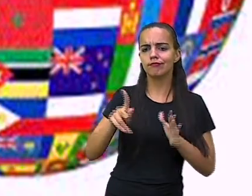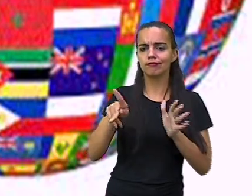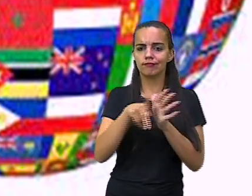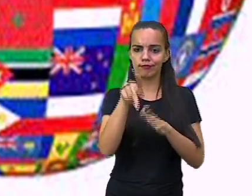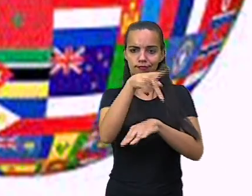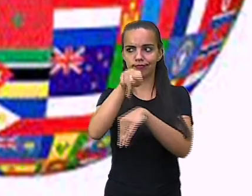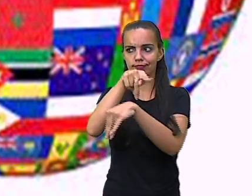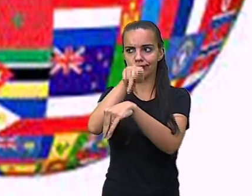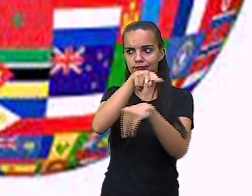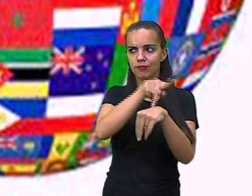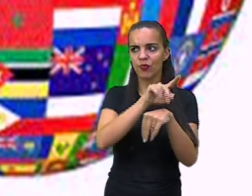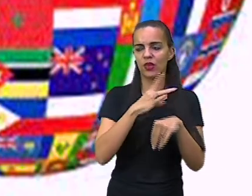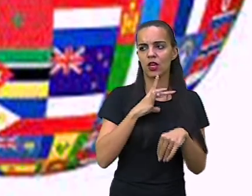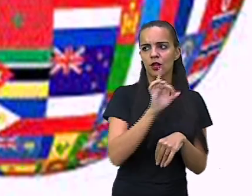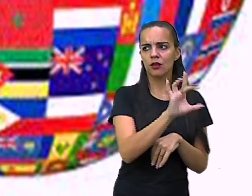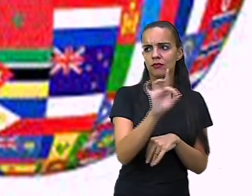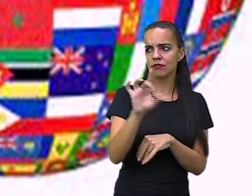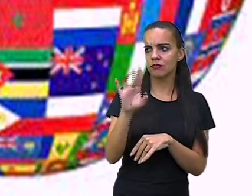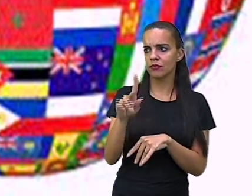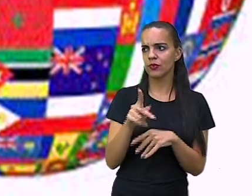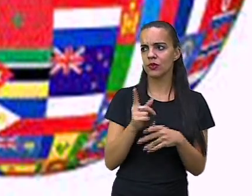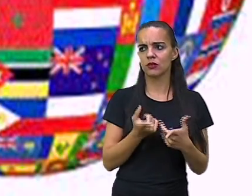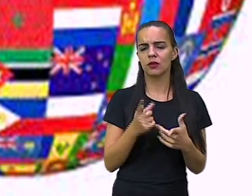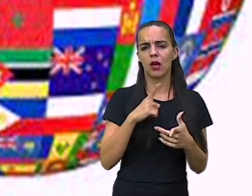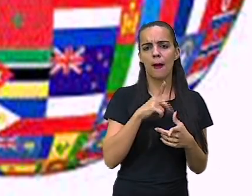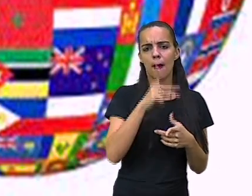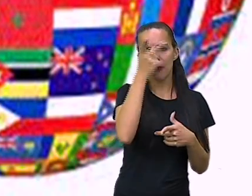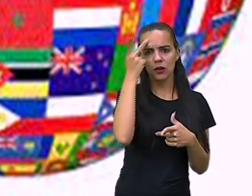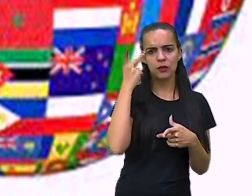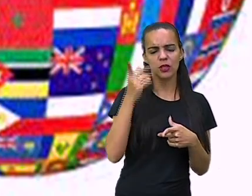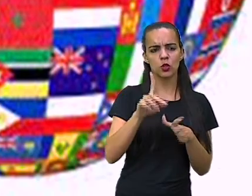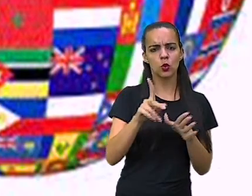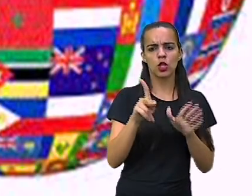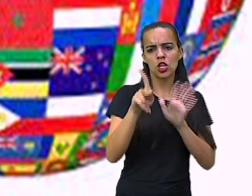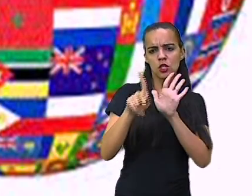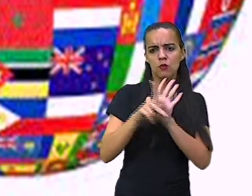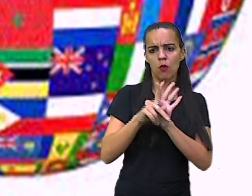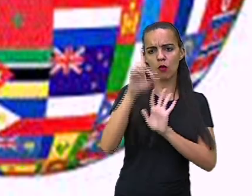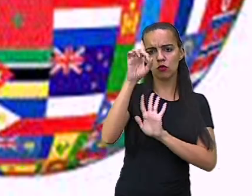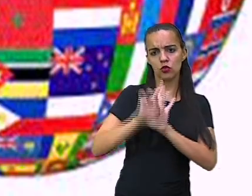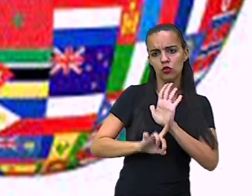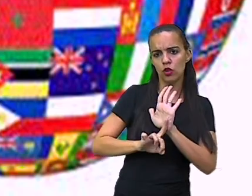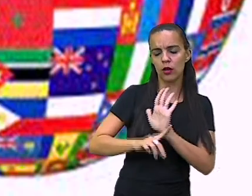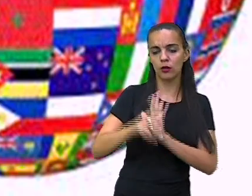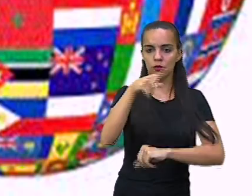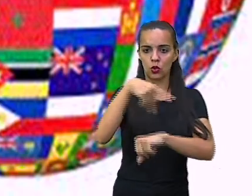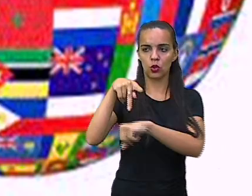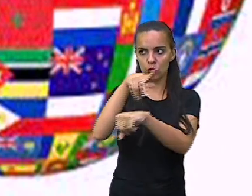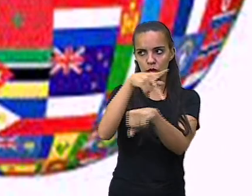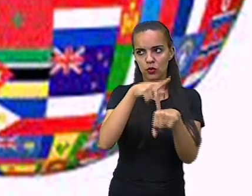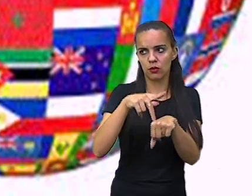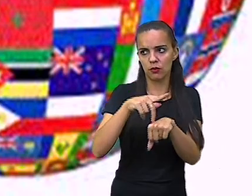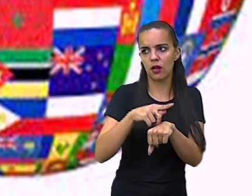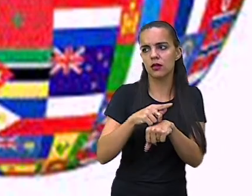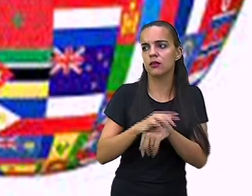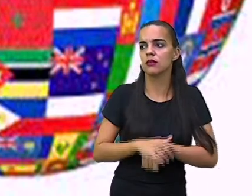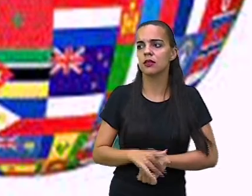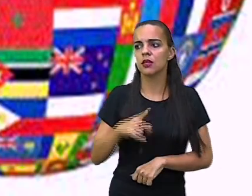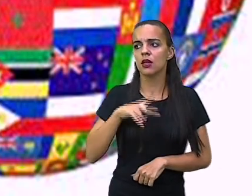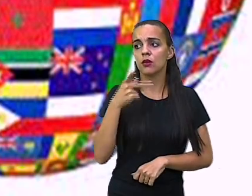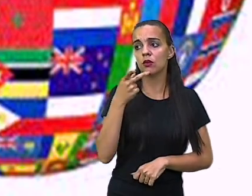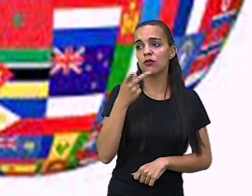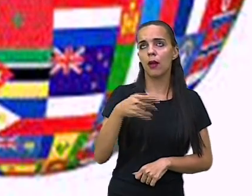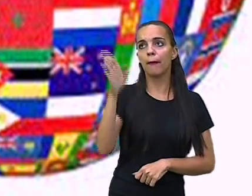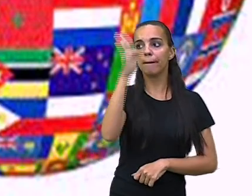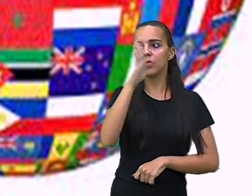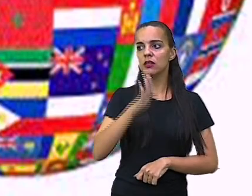da unidade de pertencimento a um único só local, como nós brasileiros. Quando nós falamos